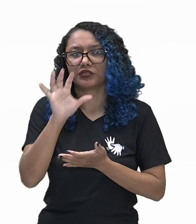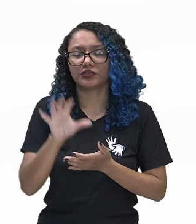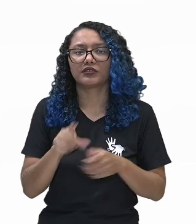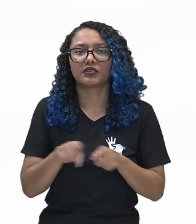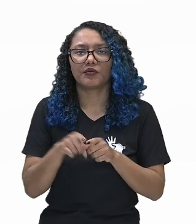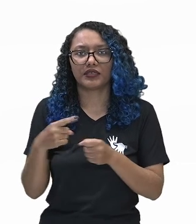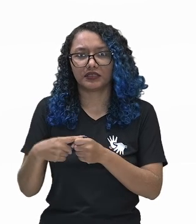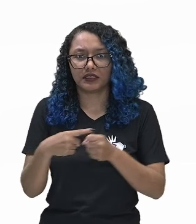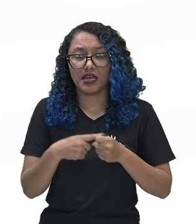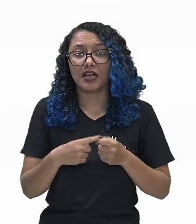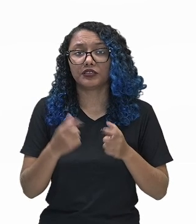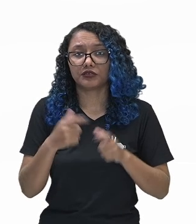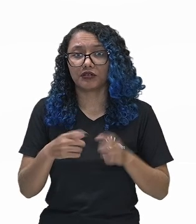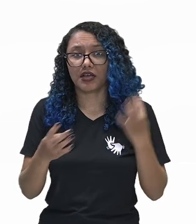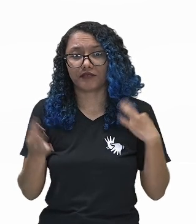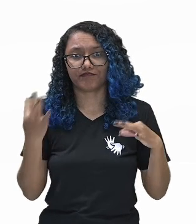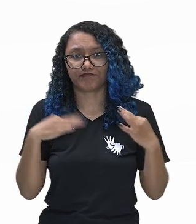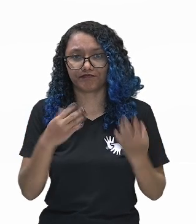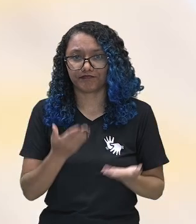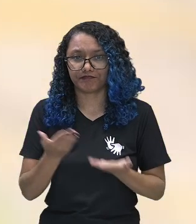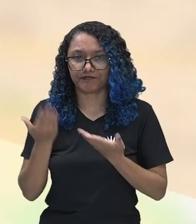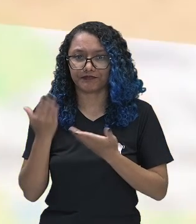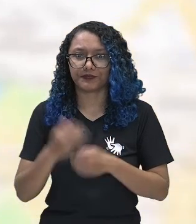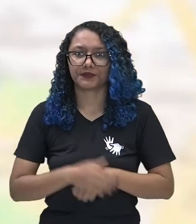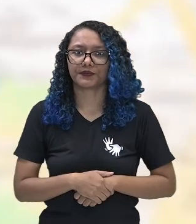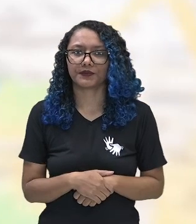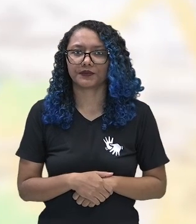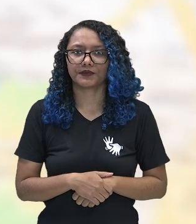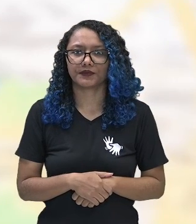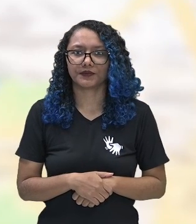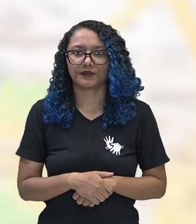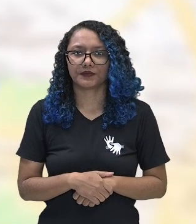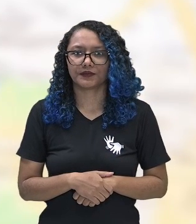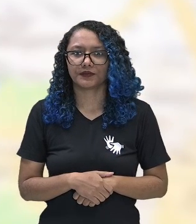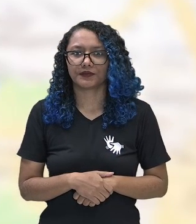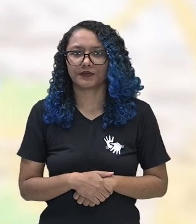seus pontos turísticos. Vamos assistir.